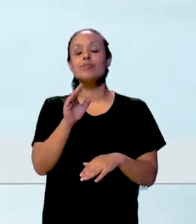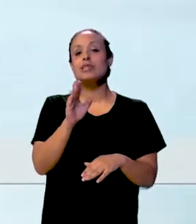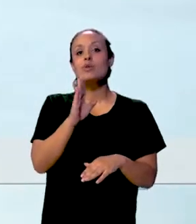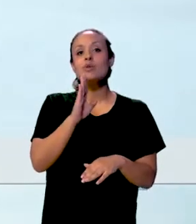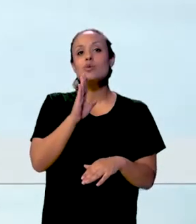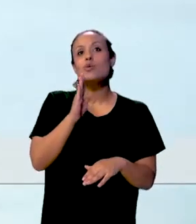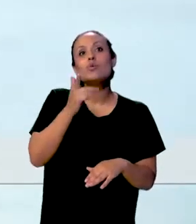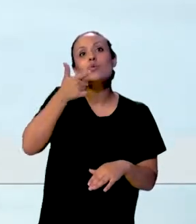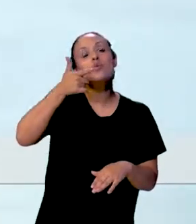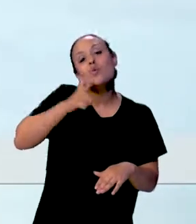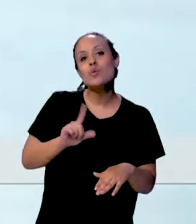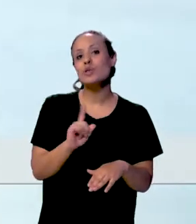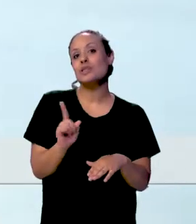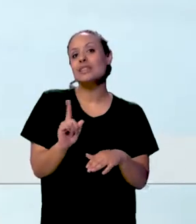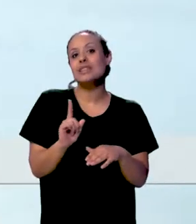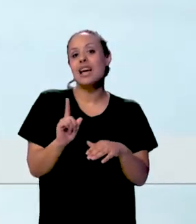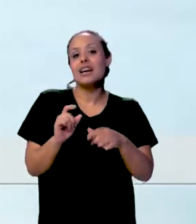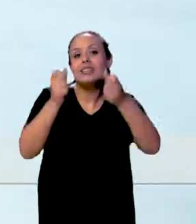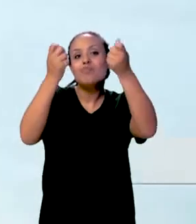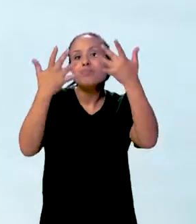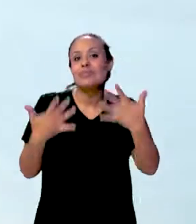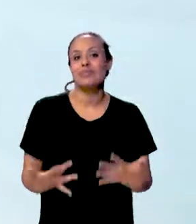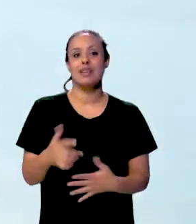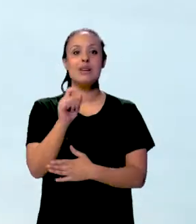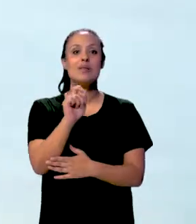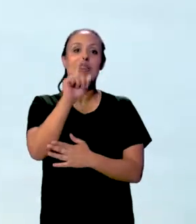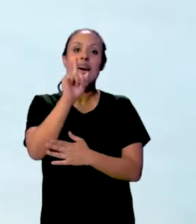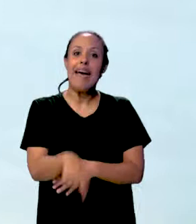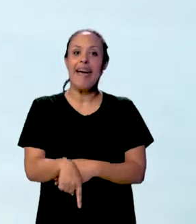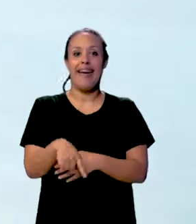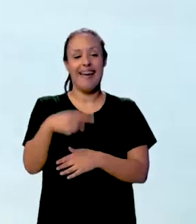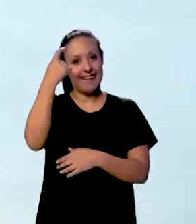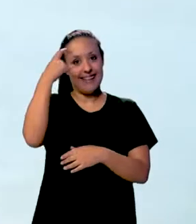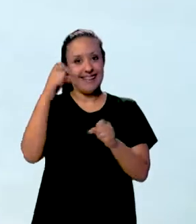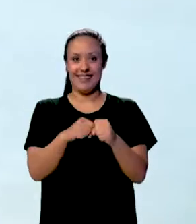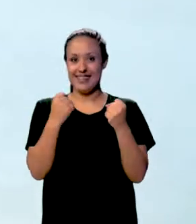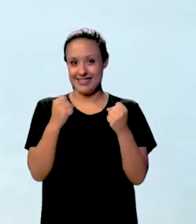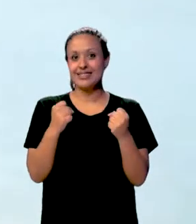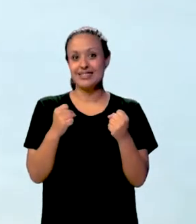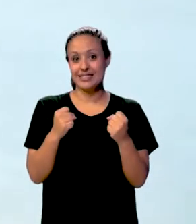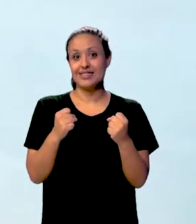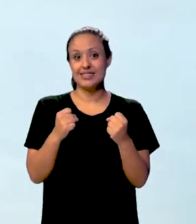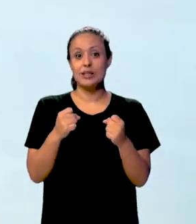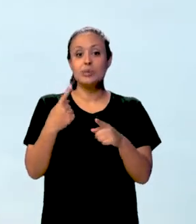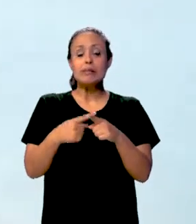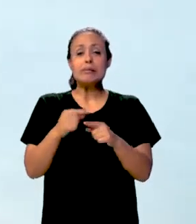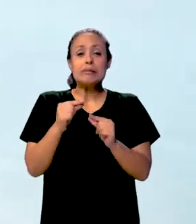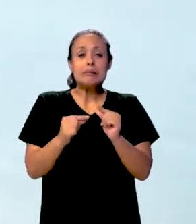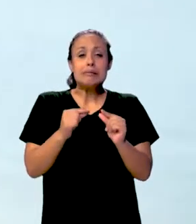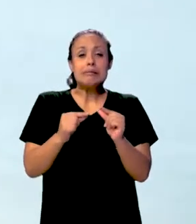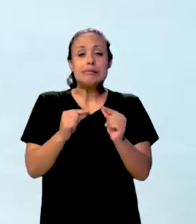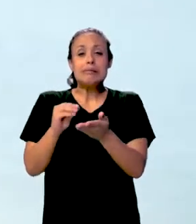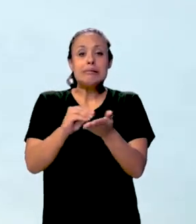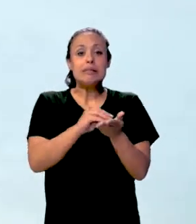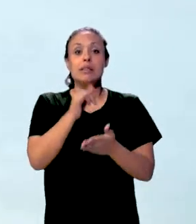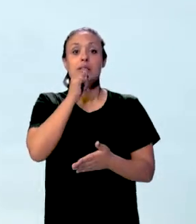né? A invisibilidade é tão grande que nós não conseguimos nem definir o que é. Então, esses movimentos do